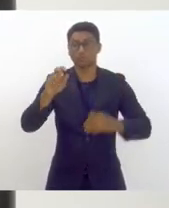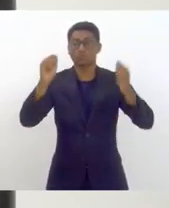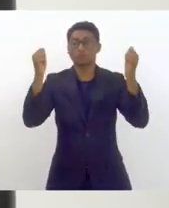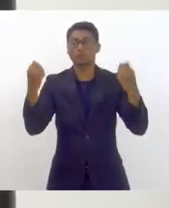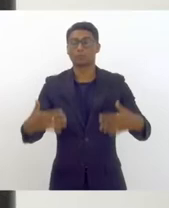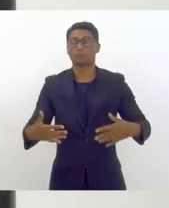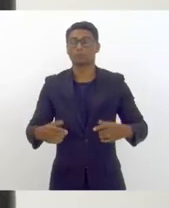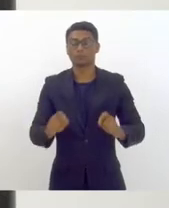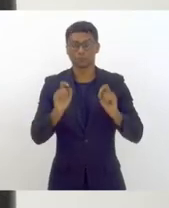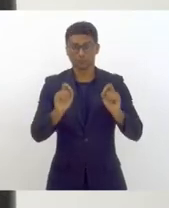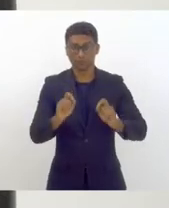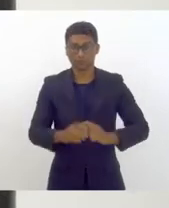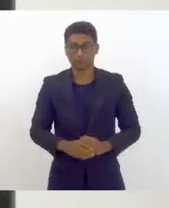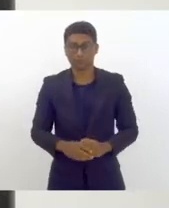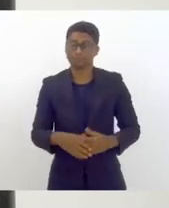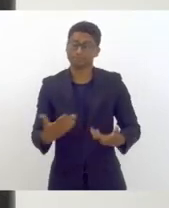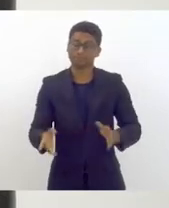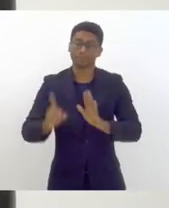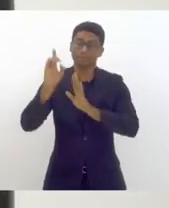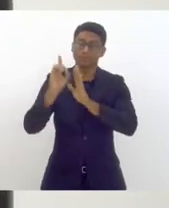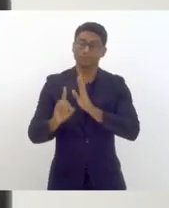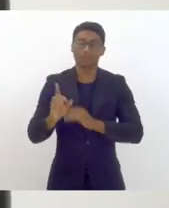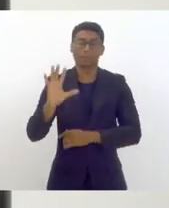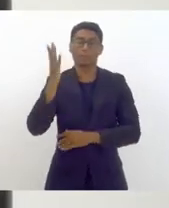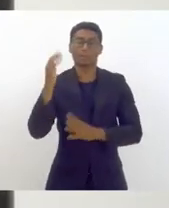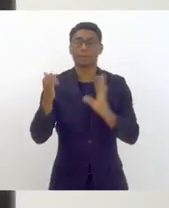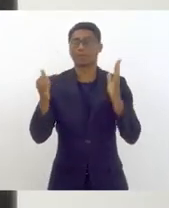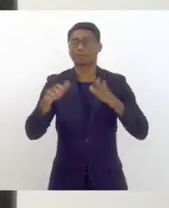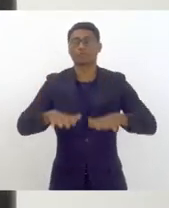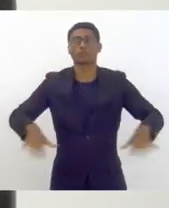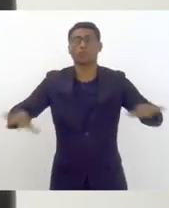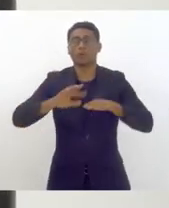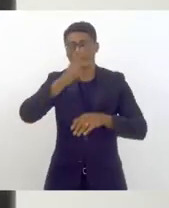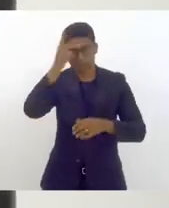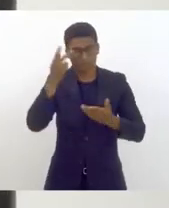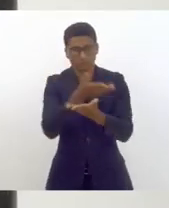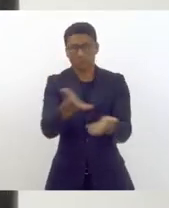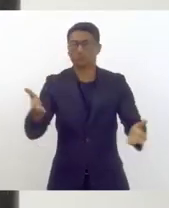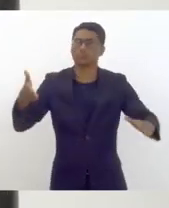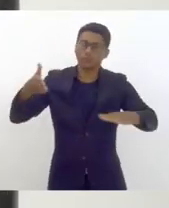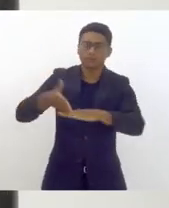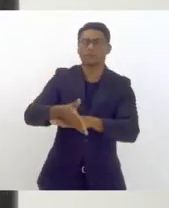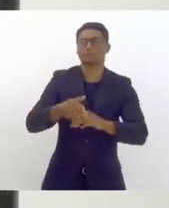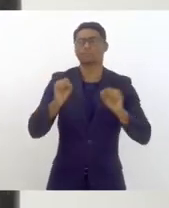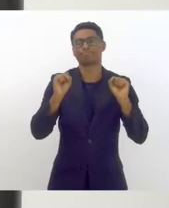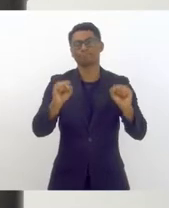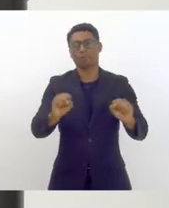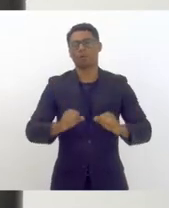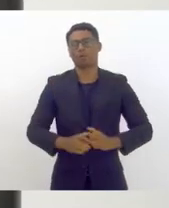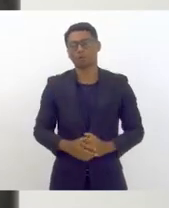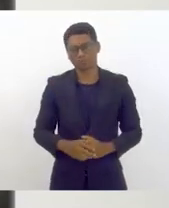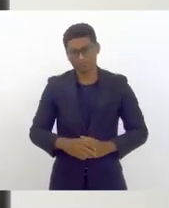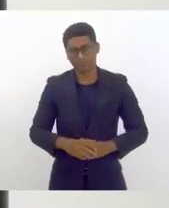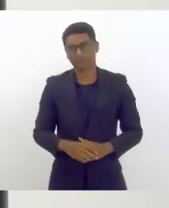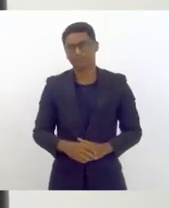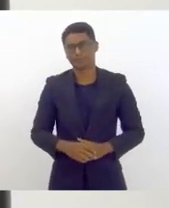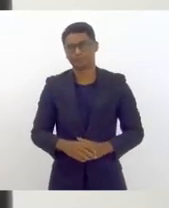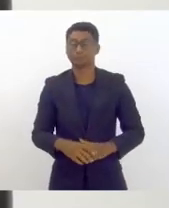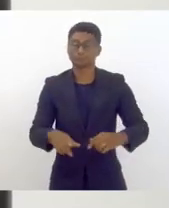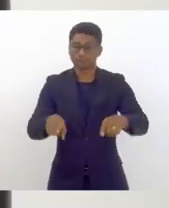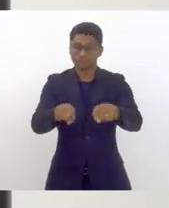visa o direito ao meio ambiente para todos os cidadãos. E, no caso também,